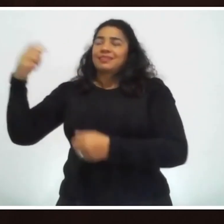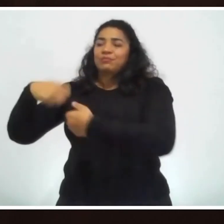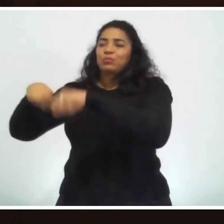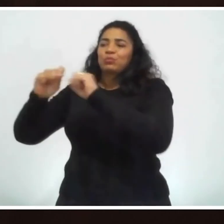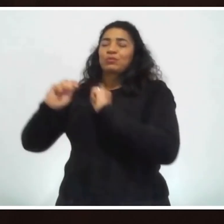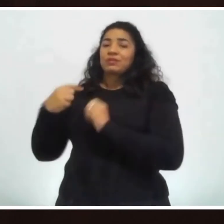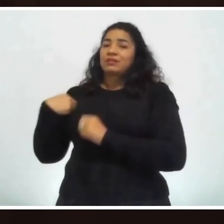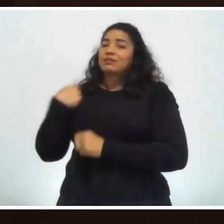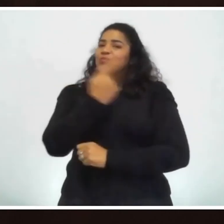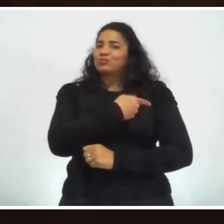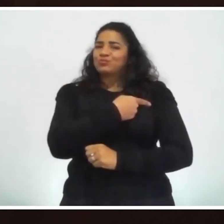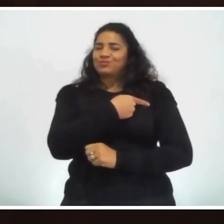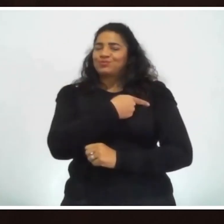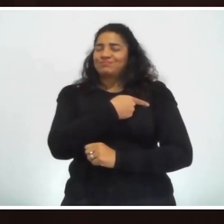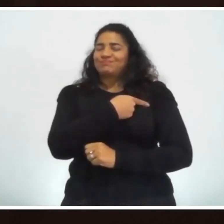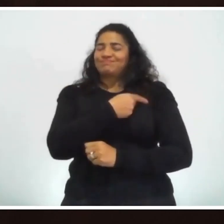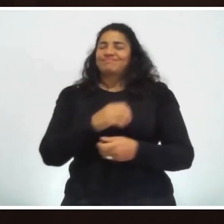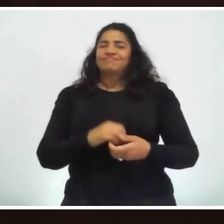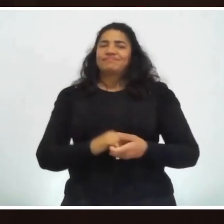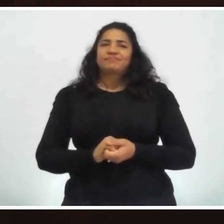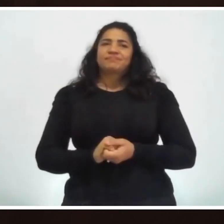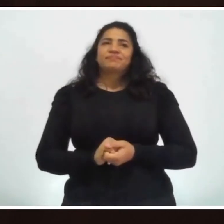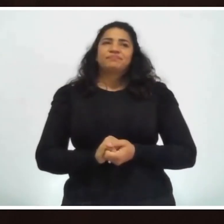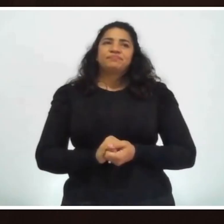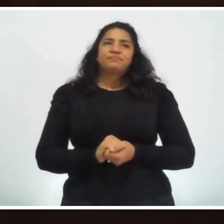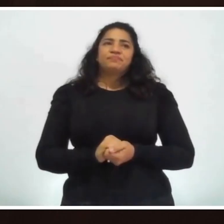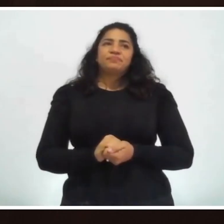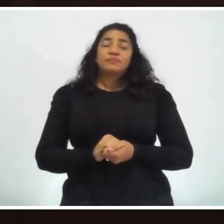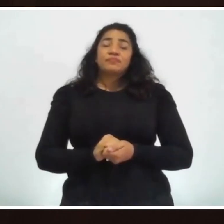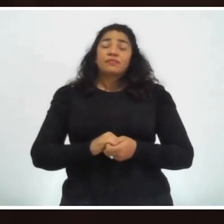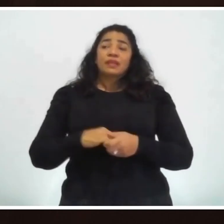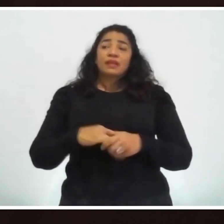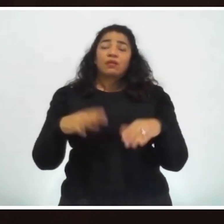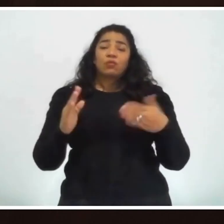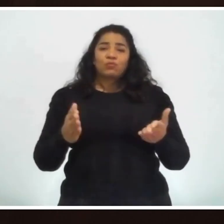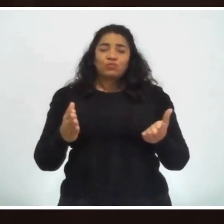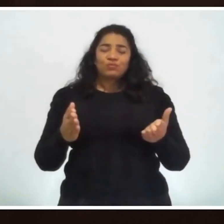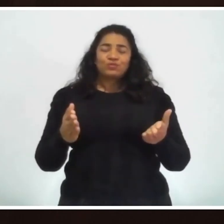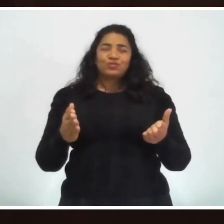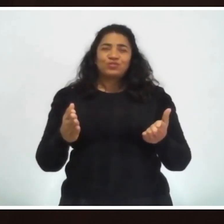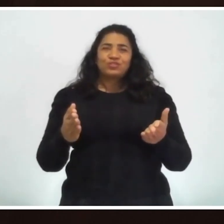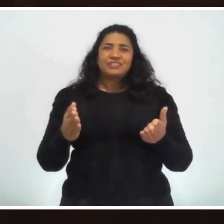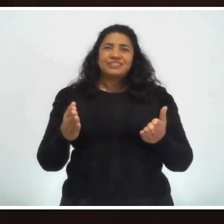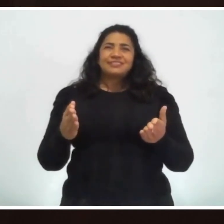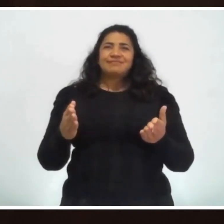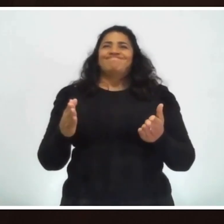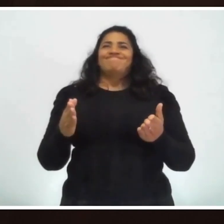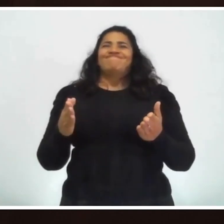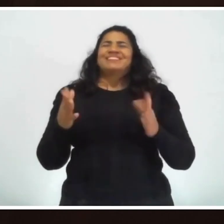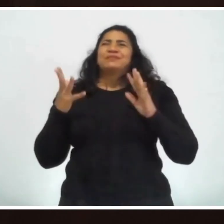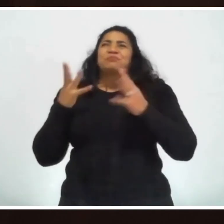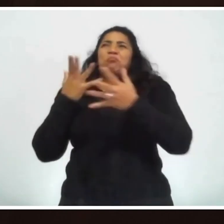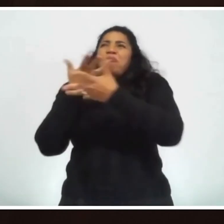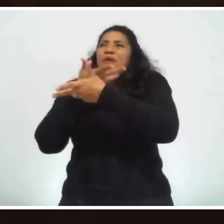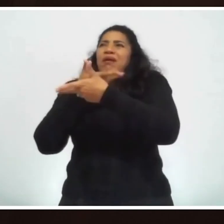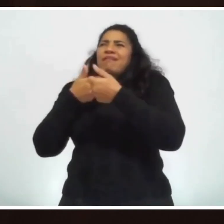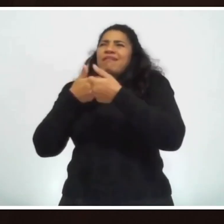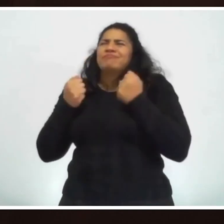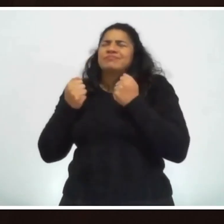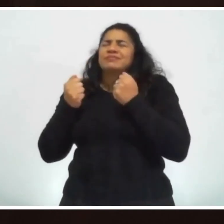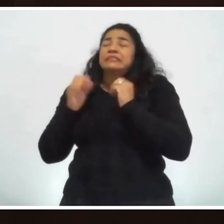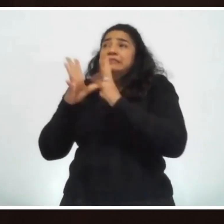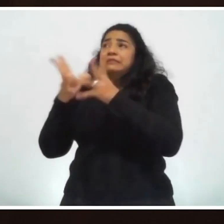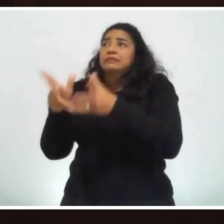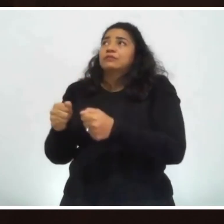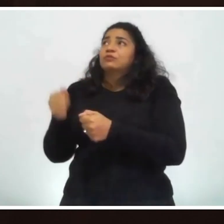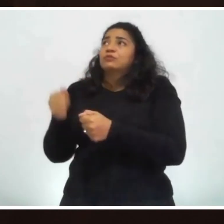irmãos, graças a Deus, hoje com todas as riquezas do Pai, por meio da encarnação do Filho, da vinda do Filho